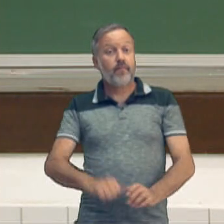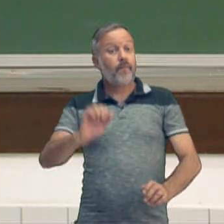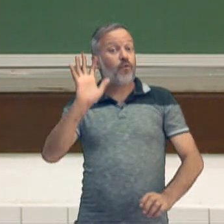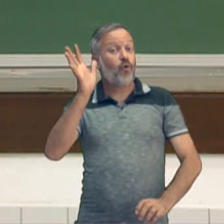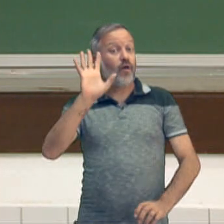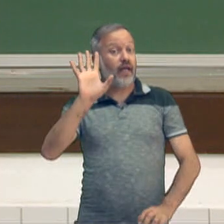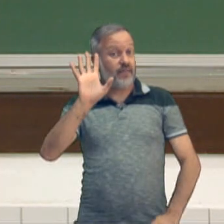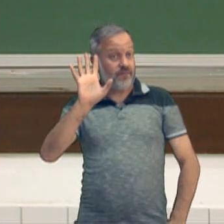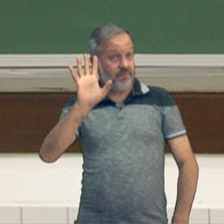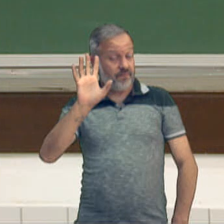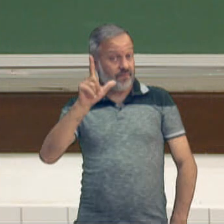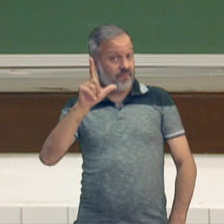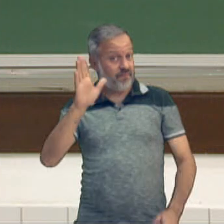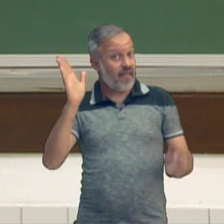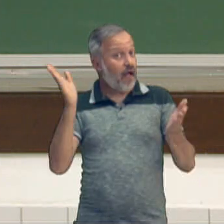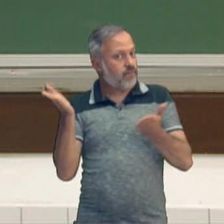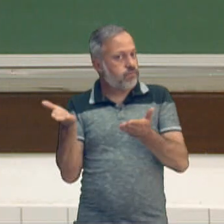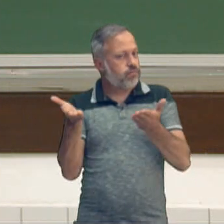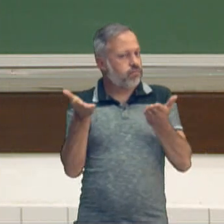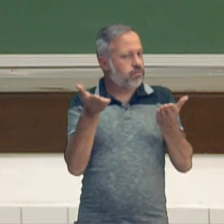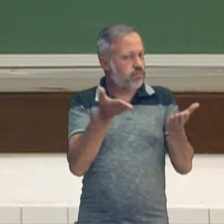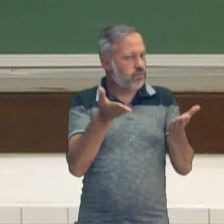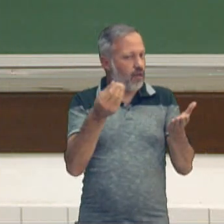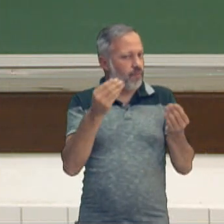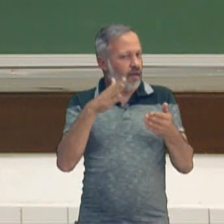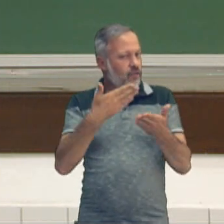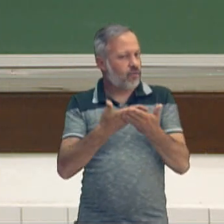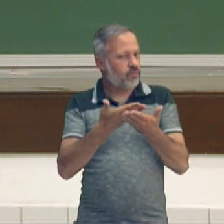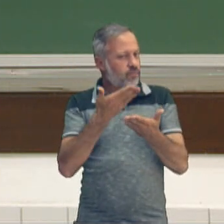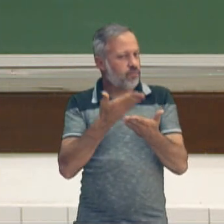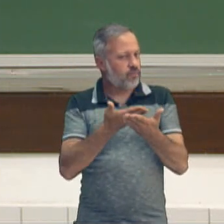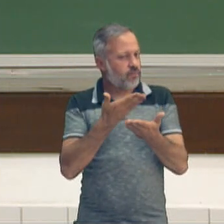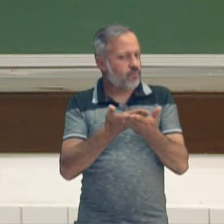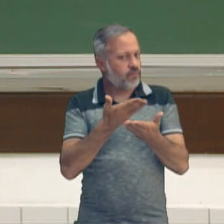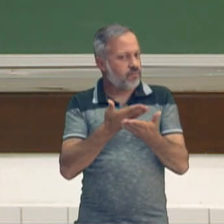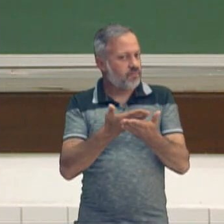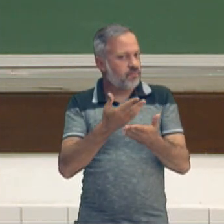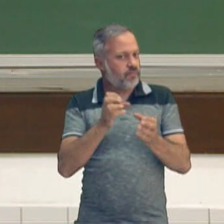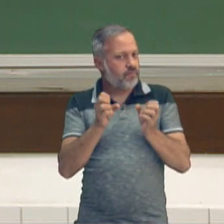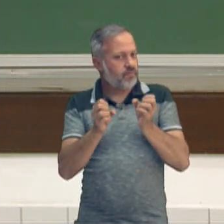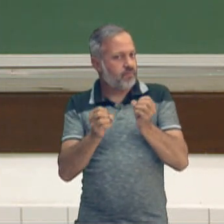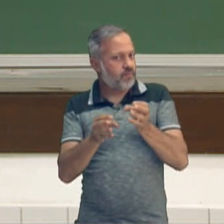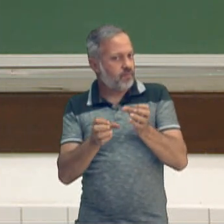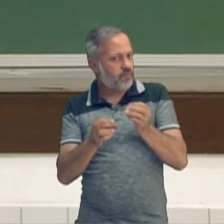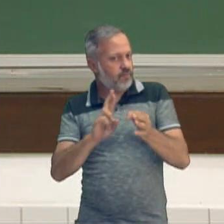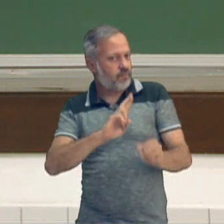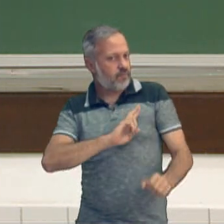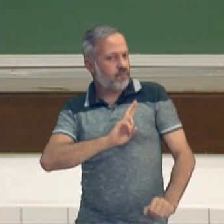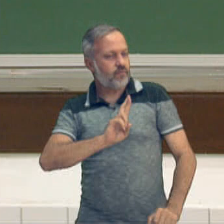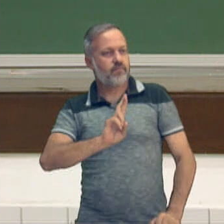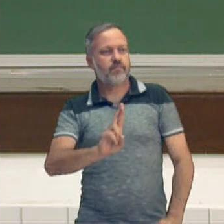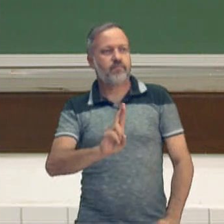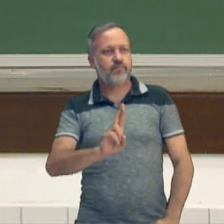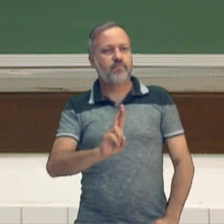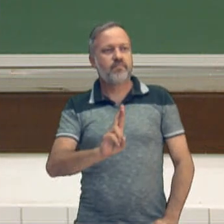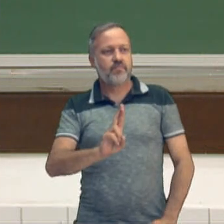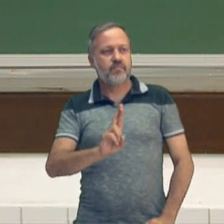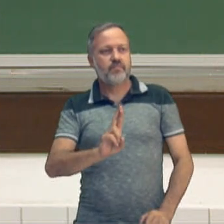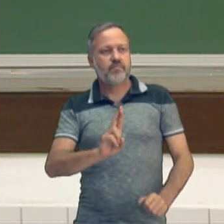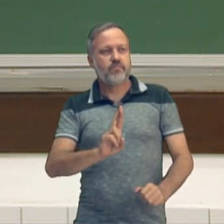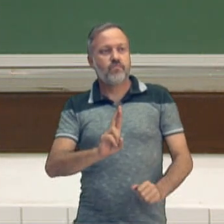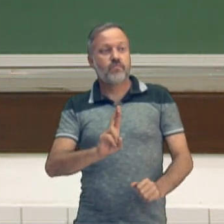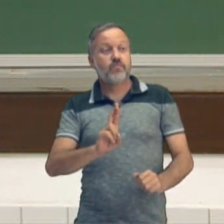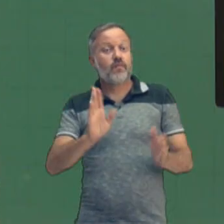Olá! Sejam todos e todas muito bem-vindos a mais uma aula de ensino